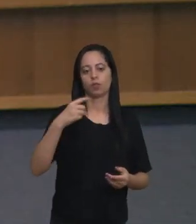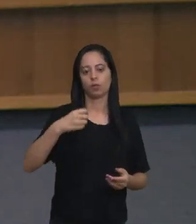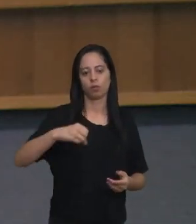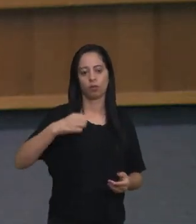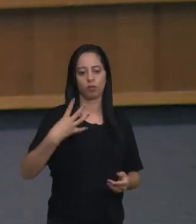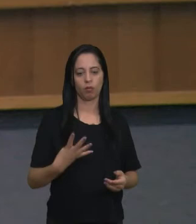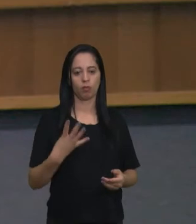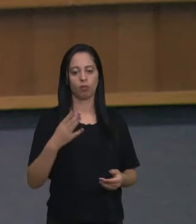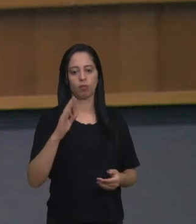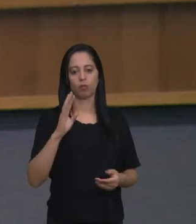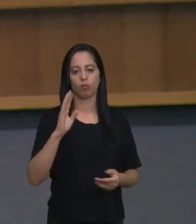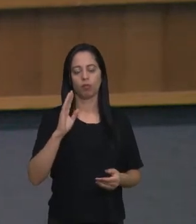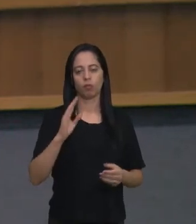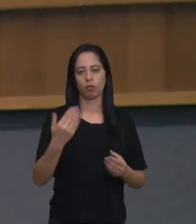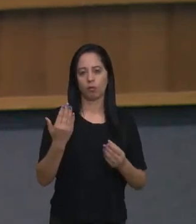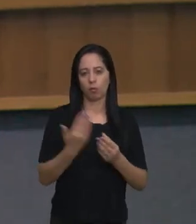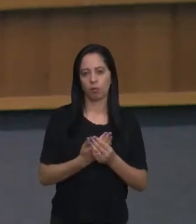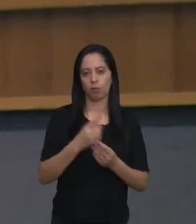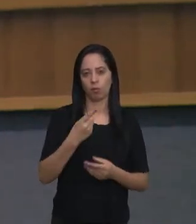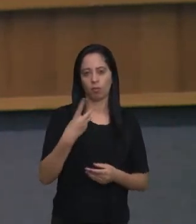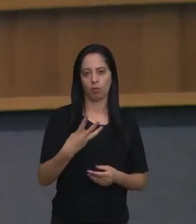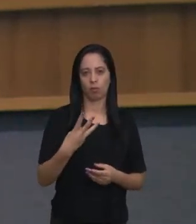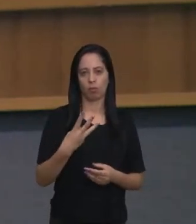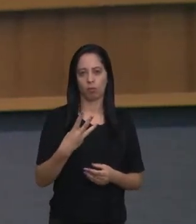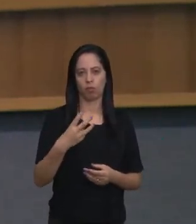1094/22 e também do processo